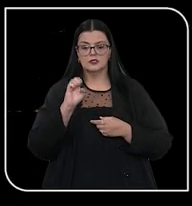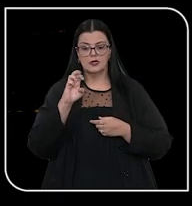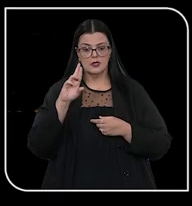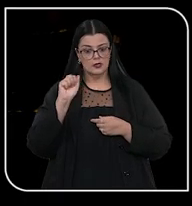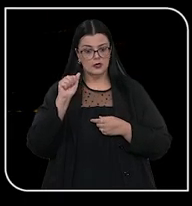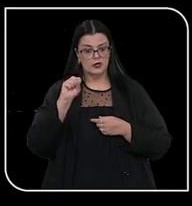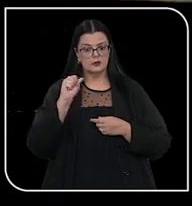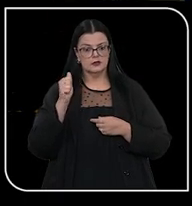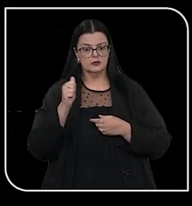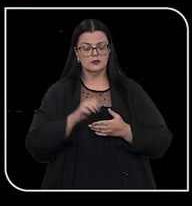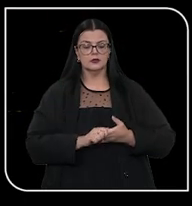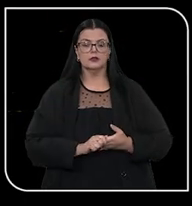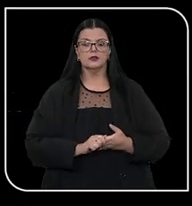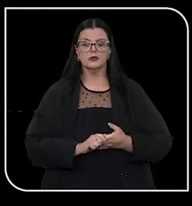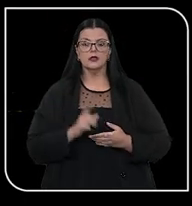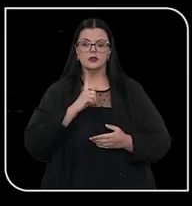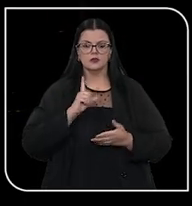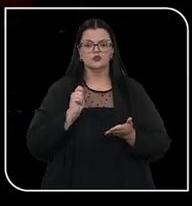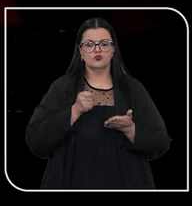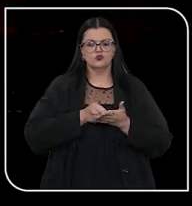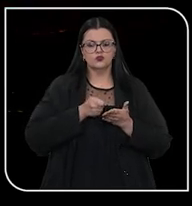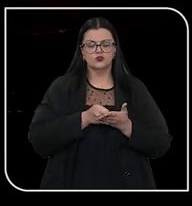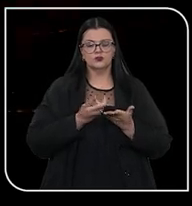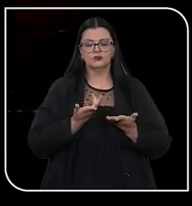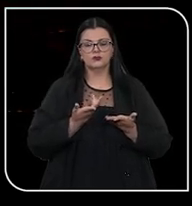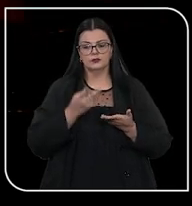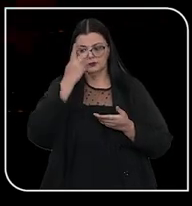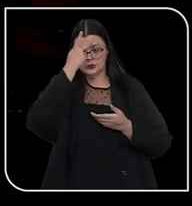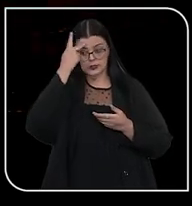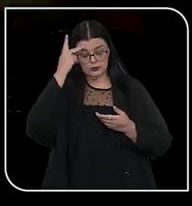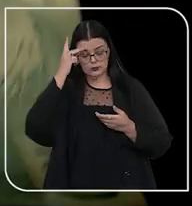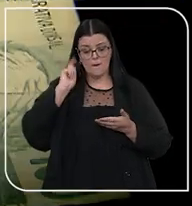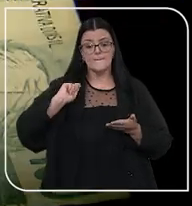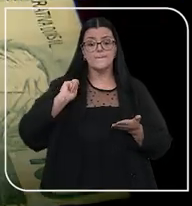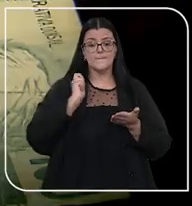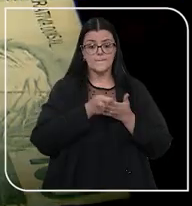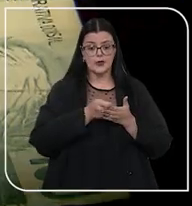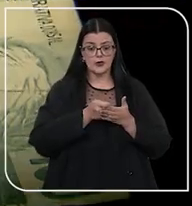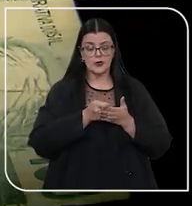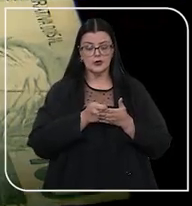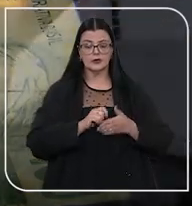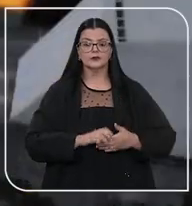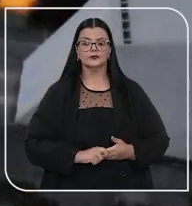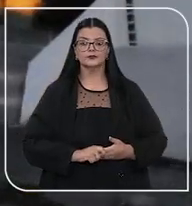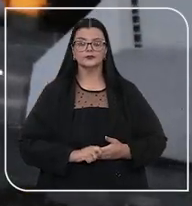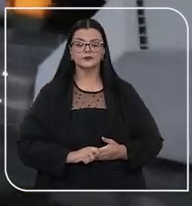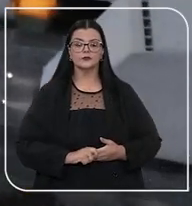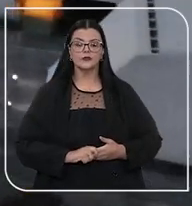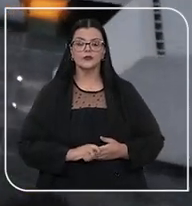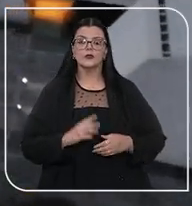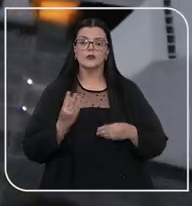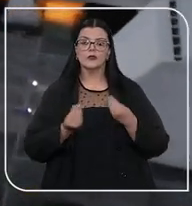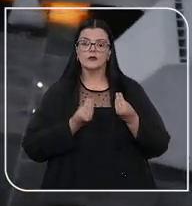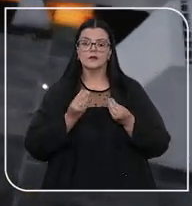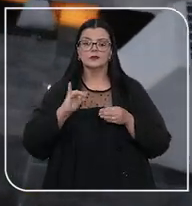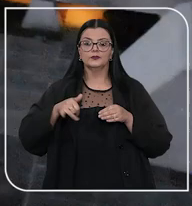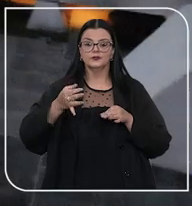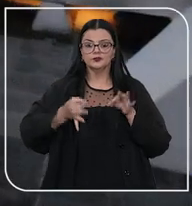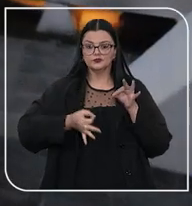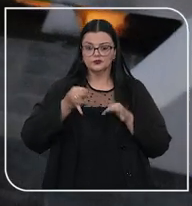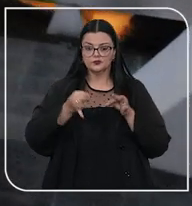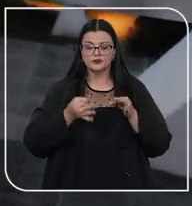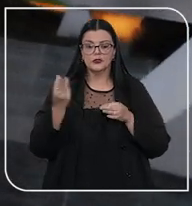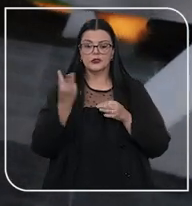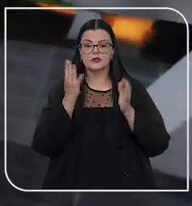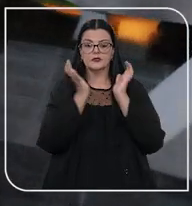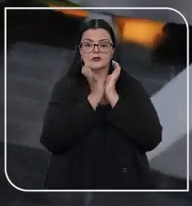Serasa. Esses são meios considerados coercitivos para induzir o devedor ao pagamento. Foi o que aconteceu no caso julgado